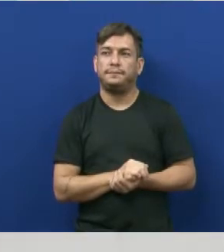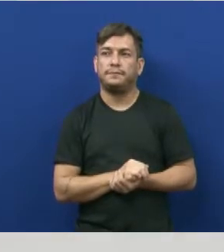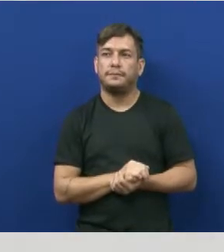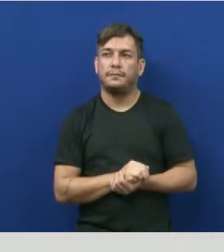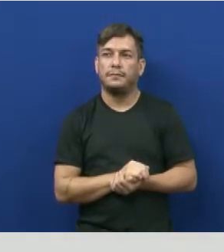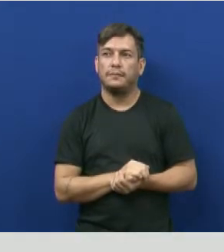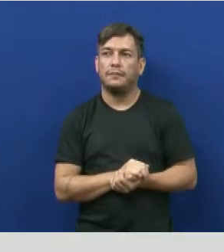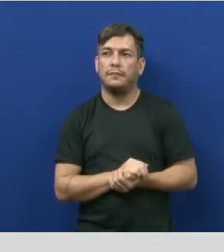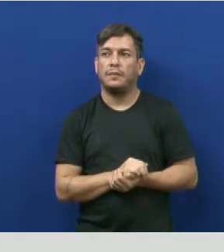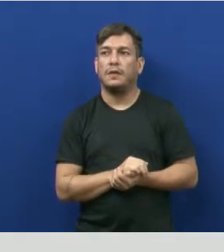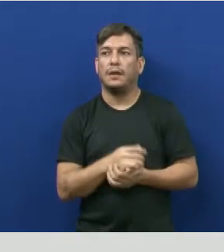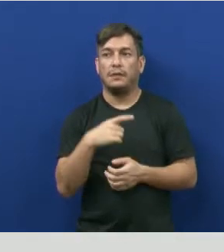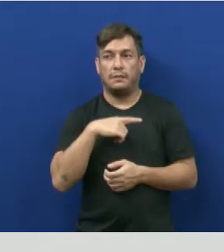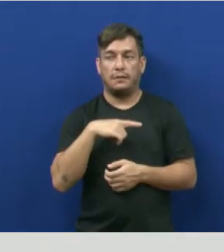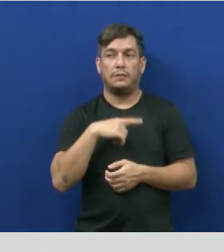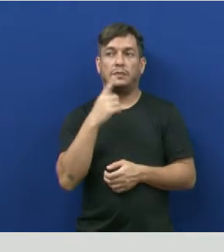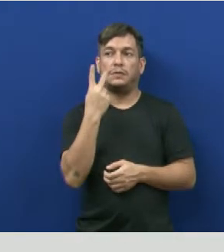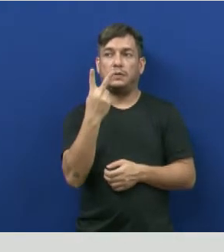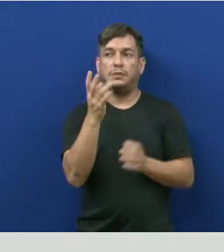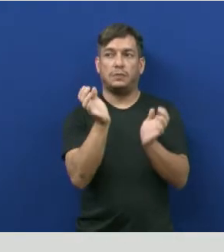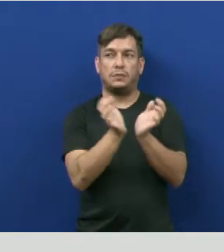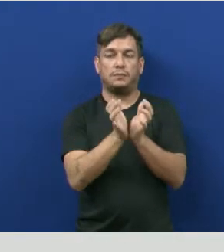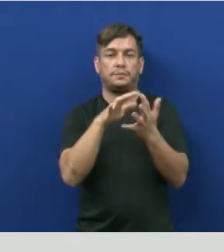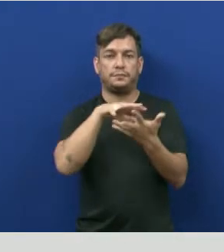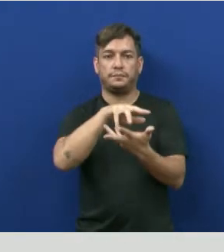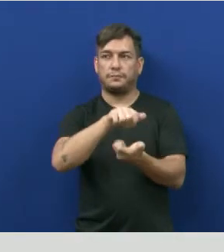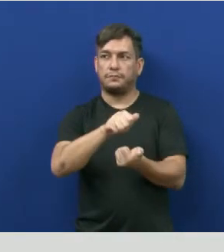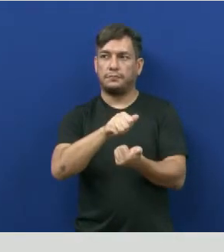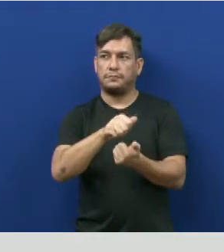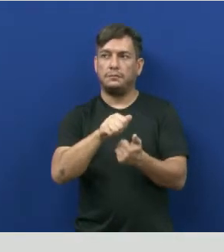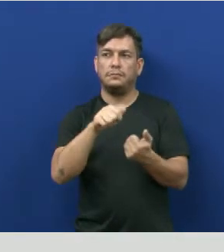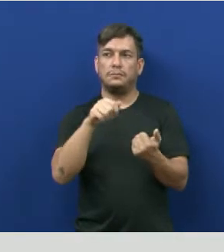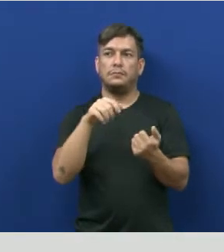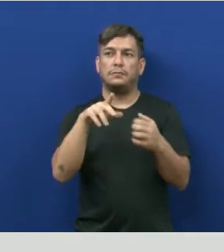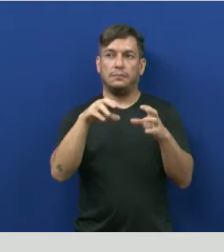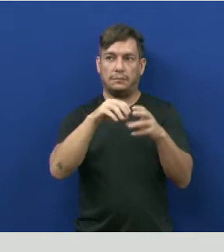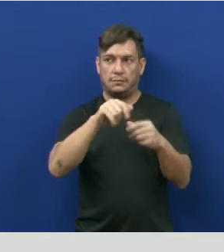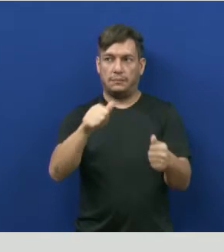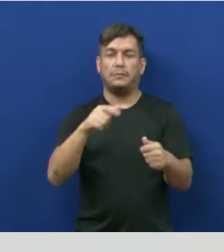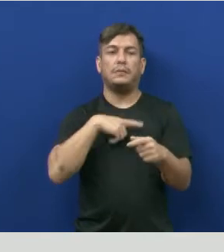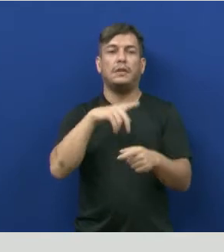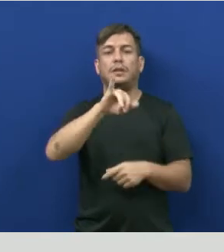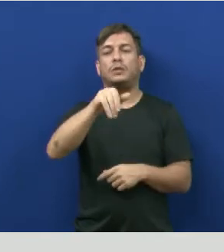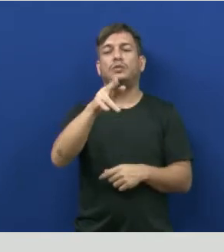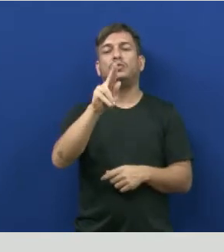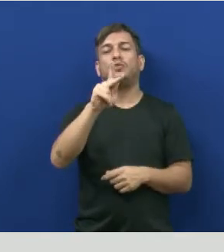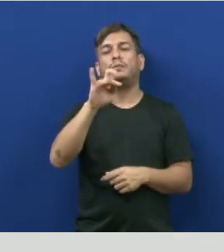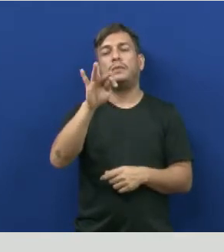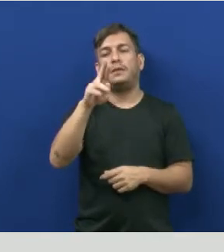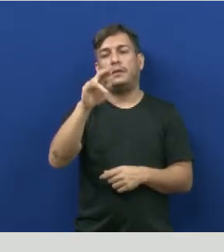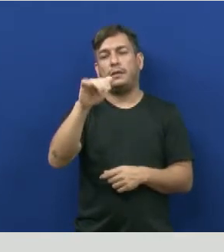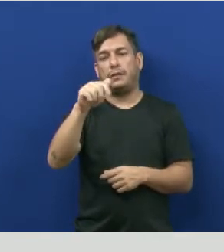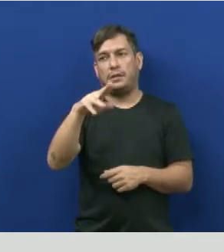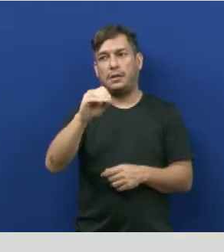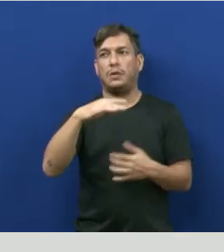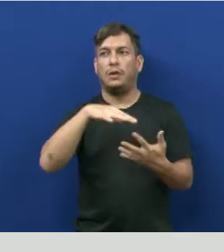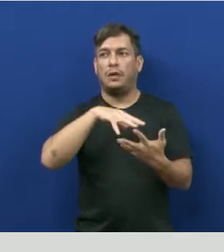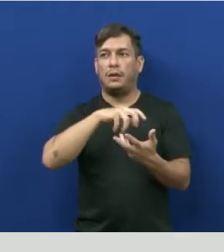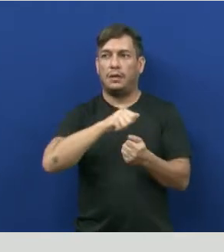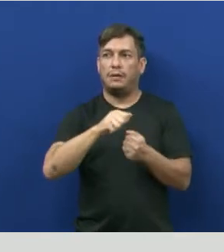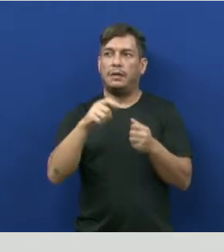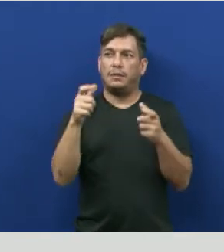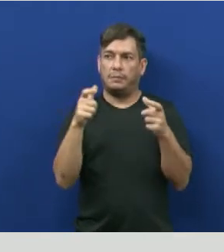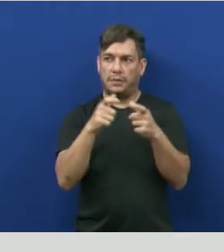Podemos dizer que há dois grandes grupos de planetas, os terrestres e os jupiterianos. Os terrestres são pequenos e